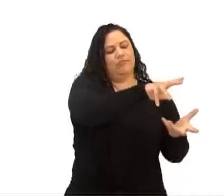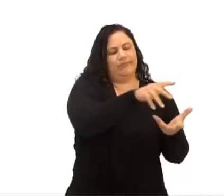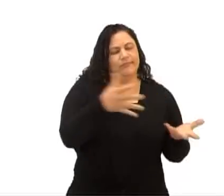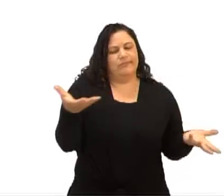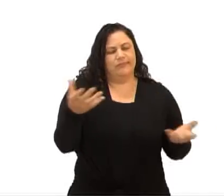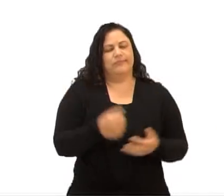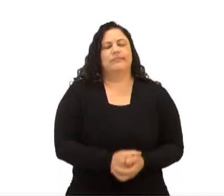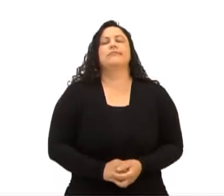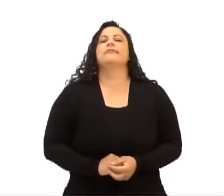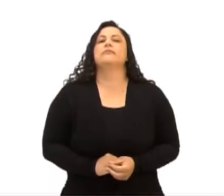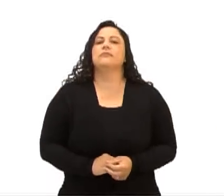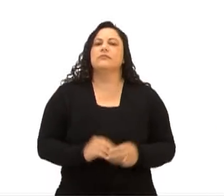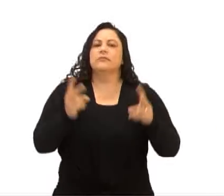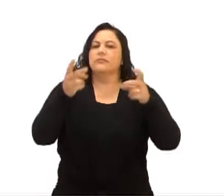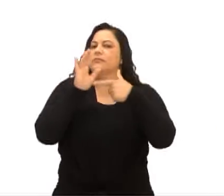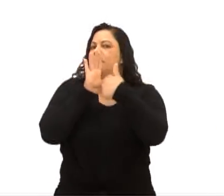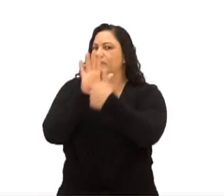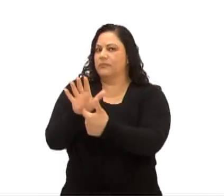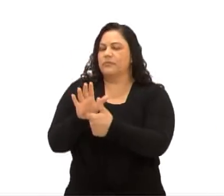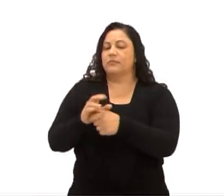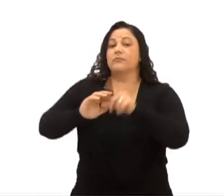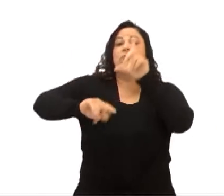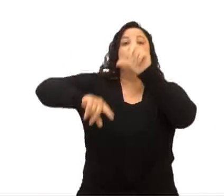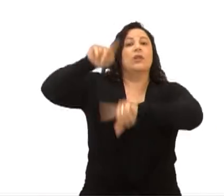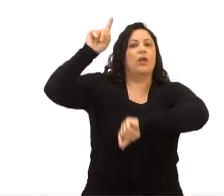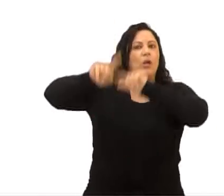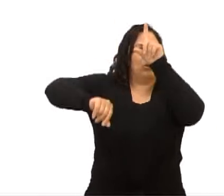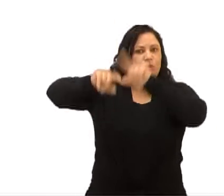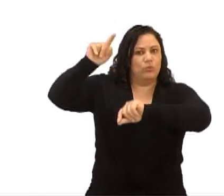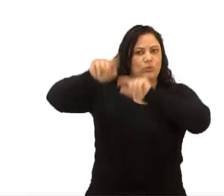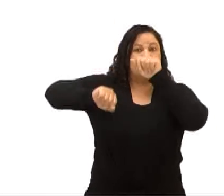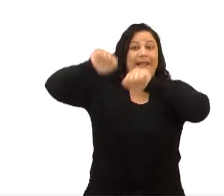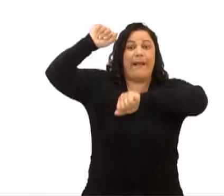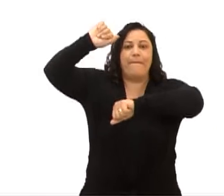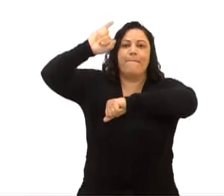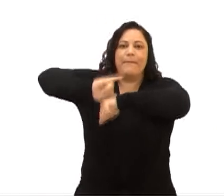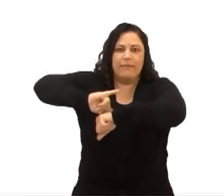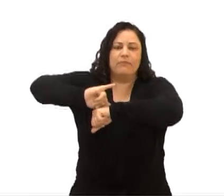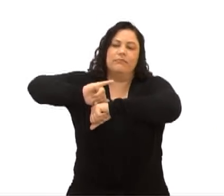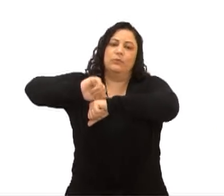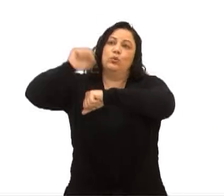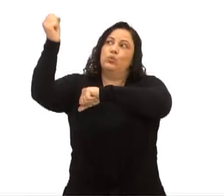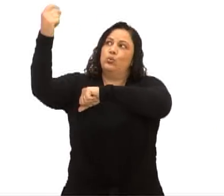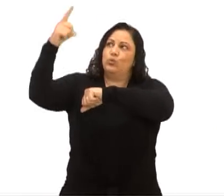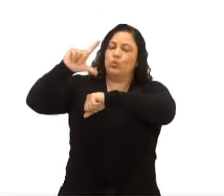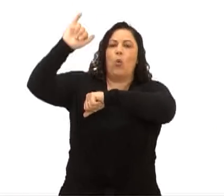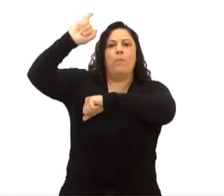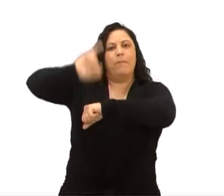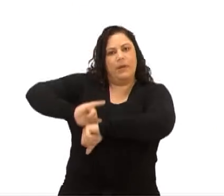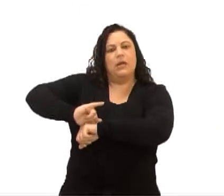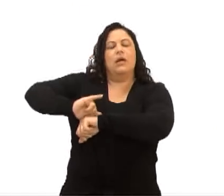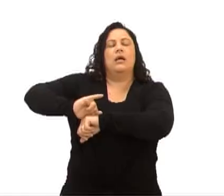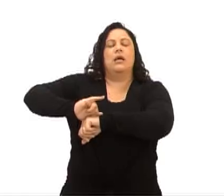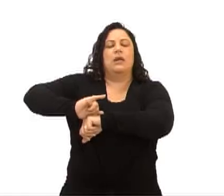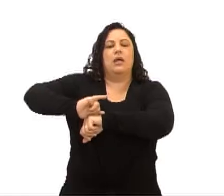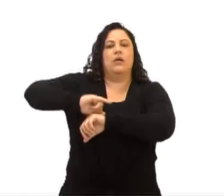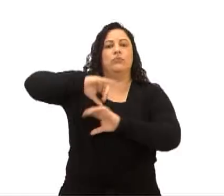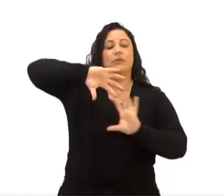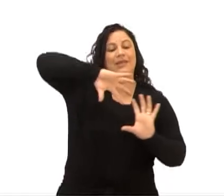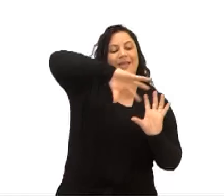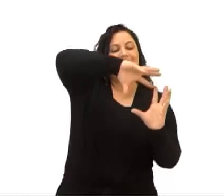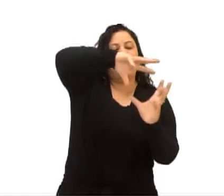acontece. Então a gente tem o Sol, que é uma estrela e que está parada lá no universo, e temos os planetas, entre eles a Terra, girando ao